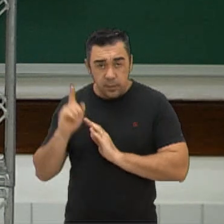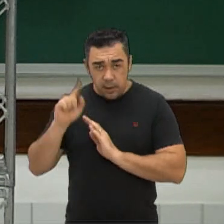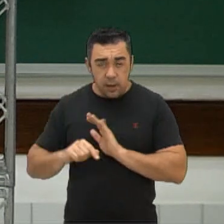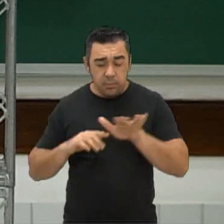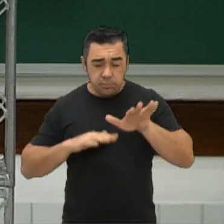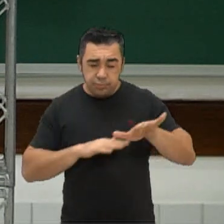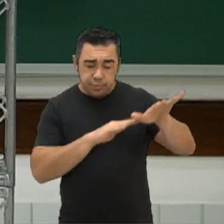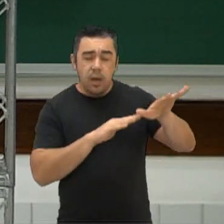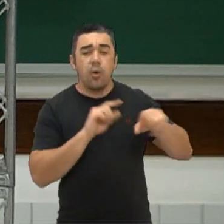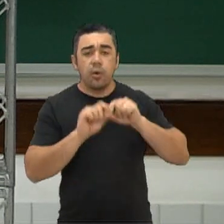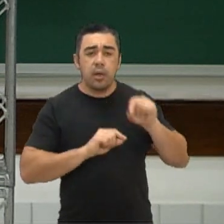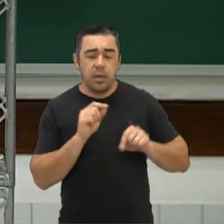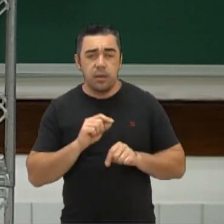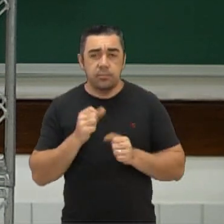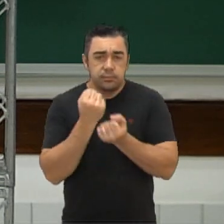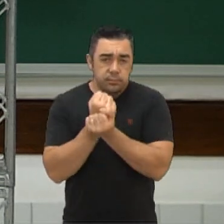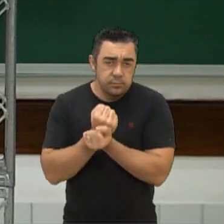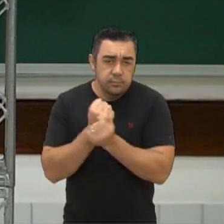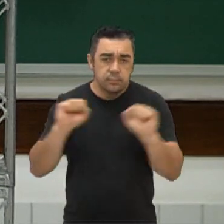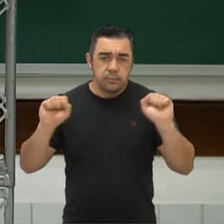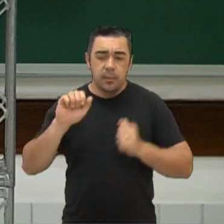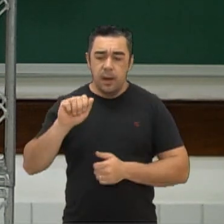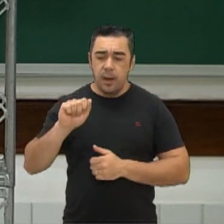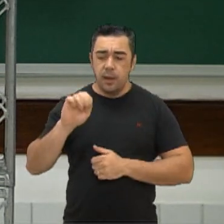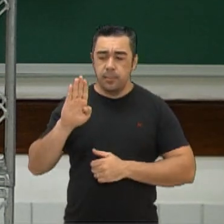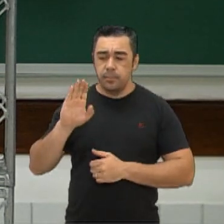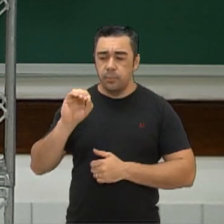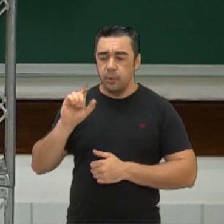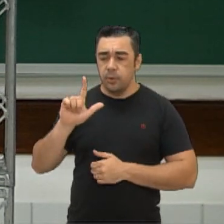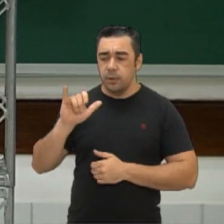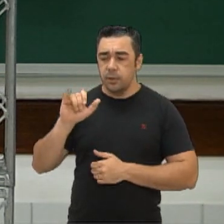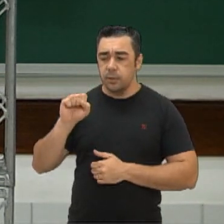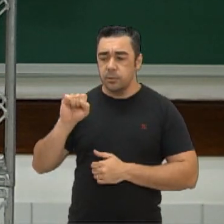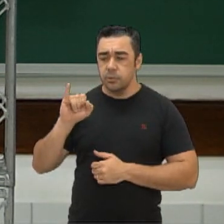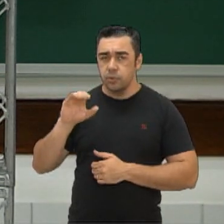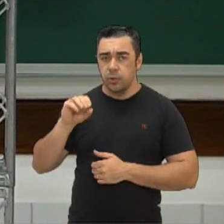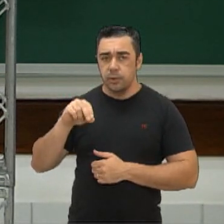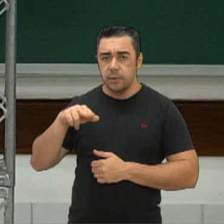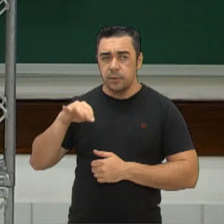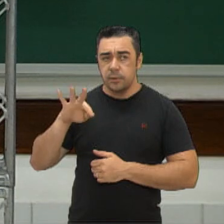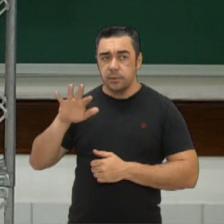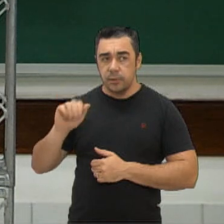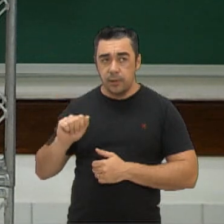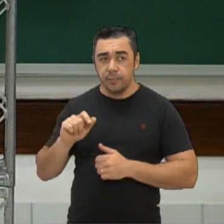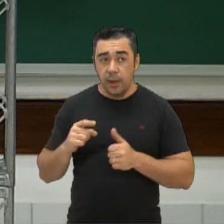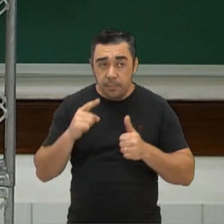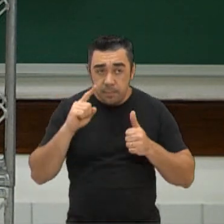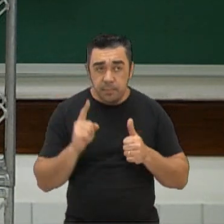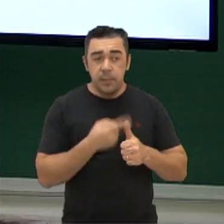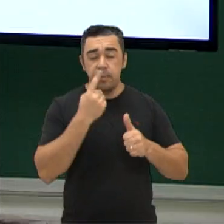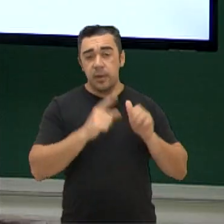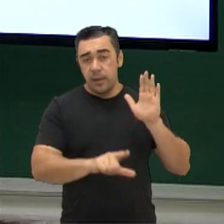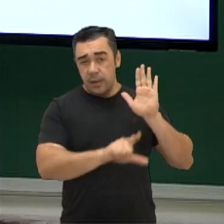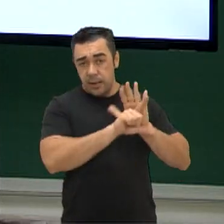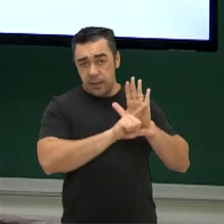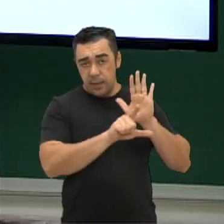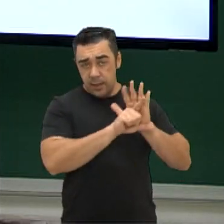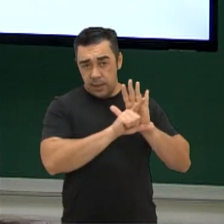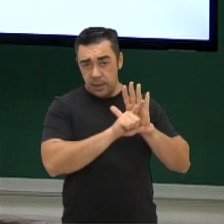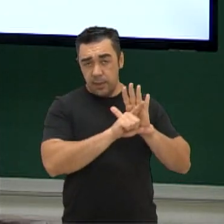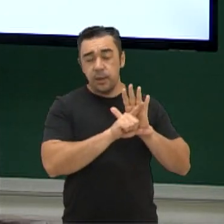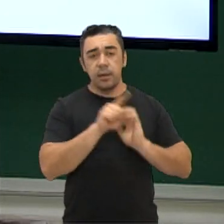campanha abolicionista, ou movimento abolicionista aqui no Brasil. A primeira lei de abolição